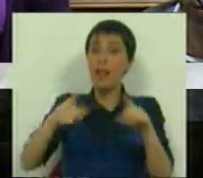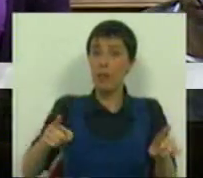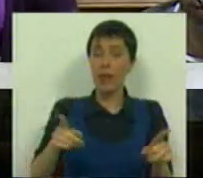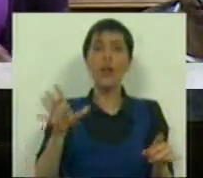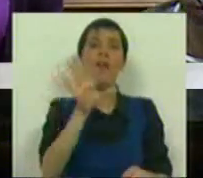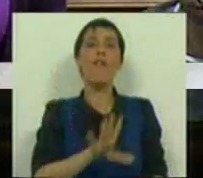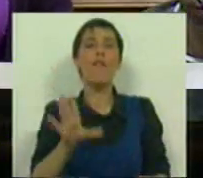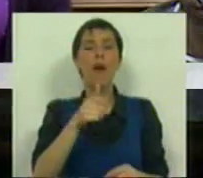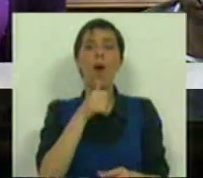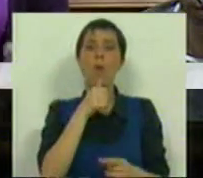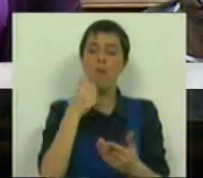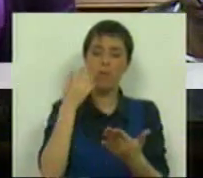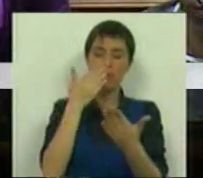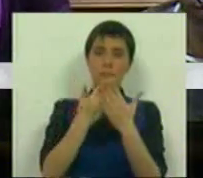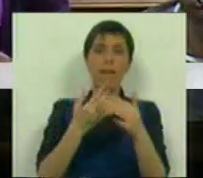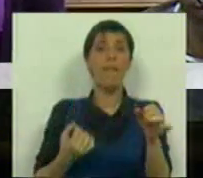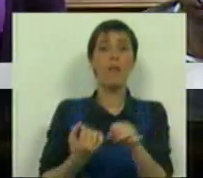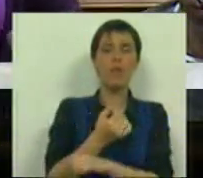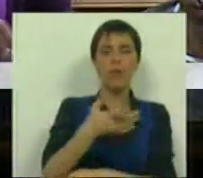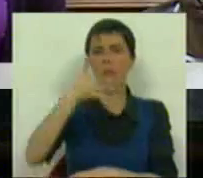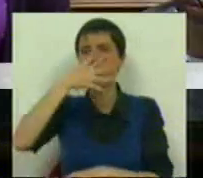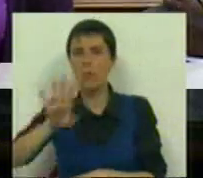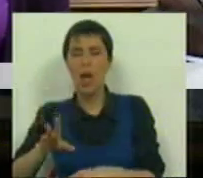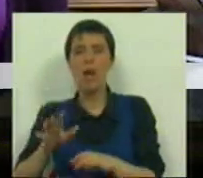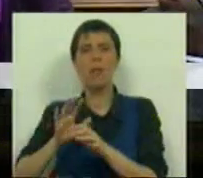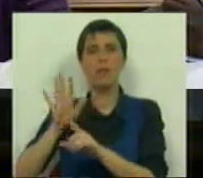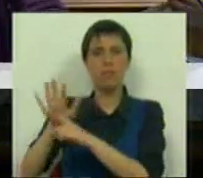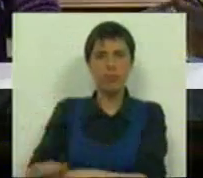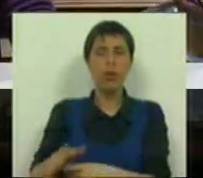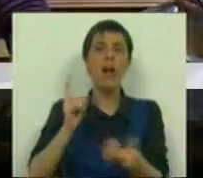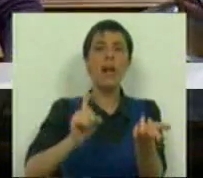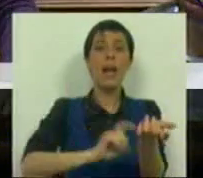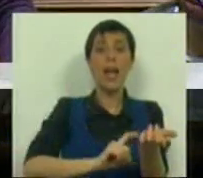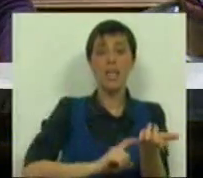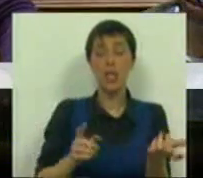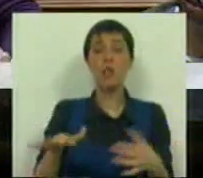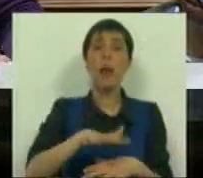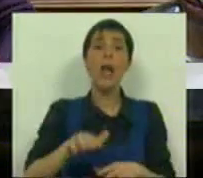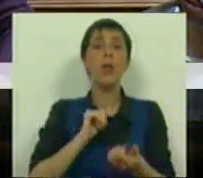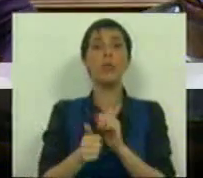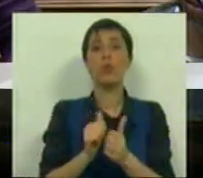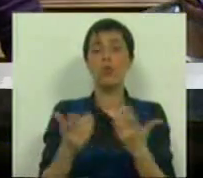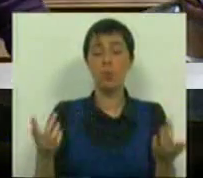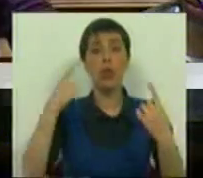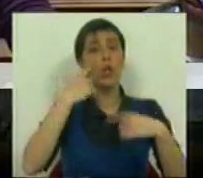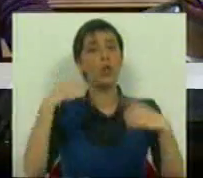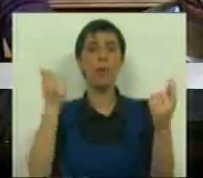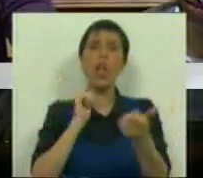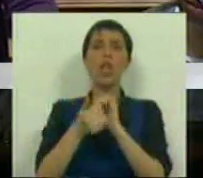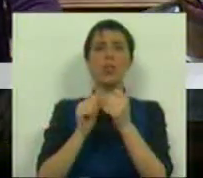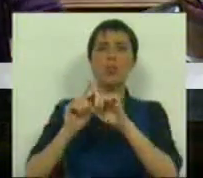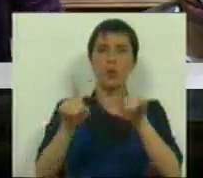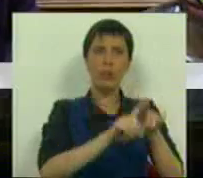diferentes sobre a forma de encarar a violência, a xenofobia e o racismo no quadro do desporto e dos espetáculos